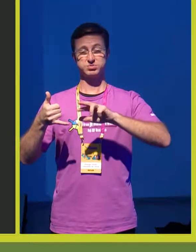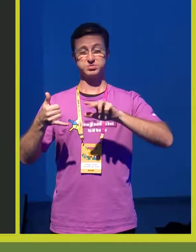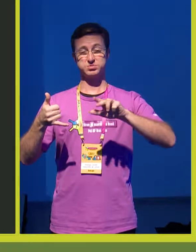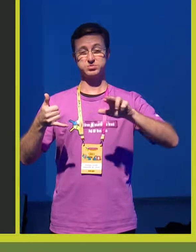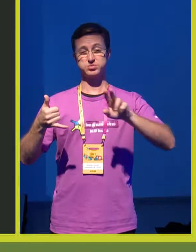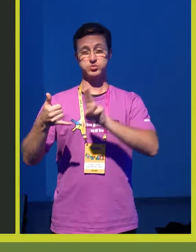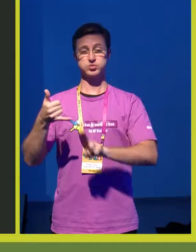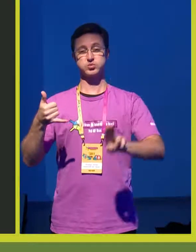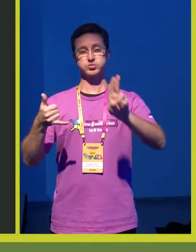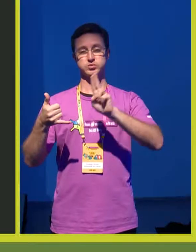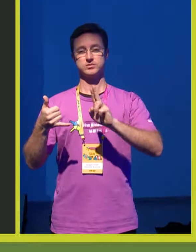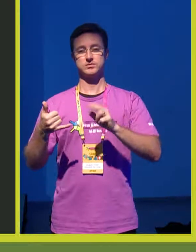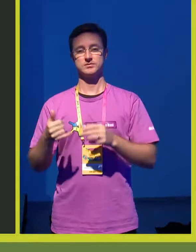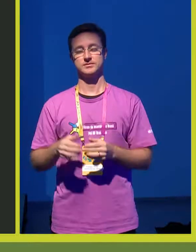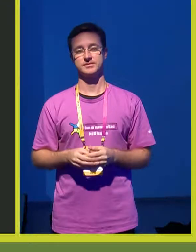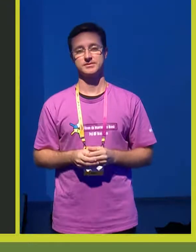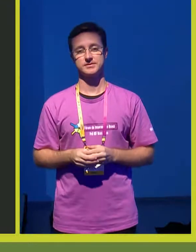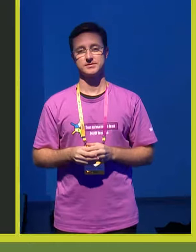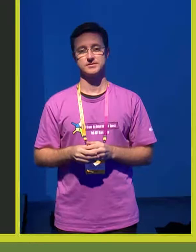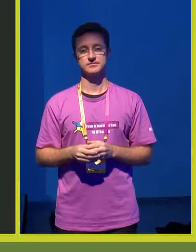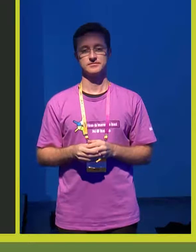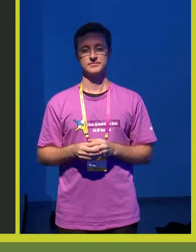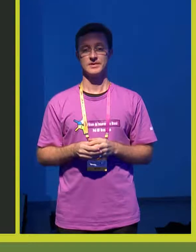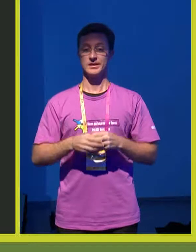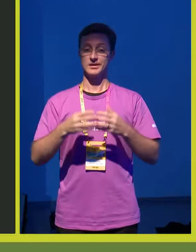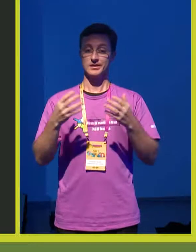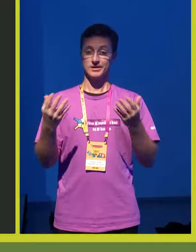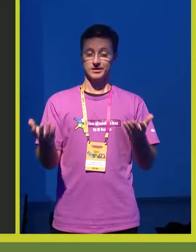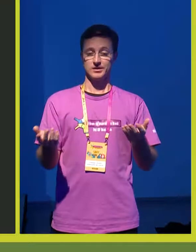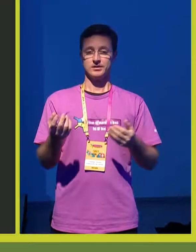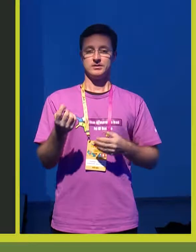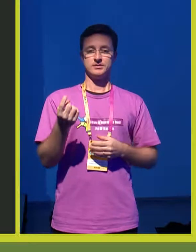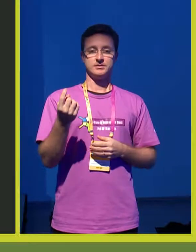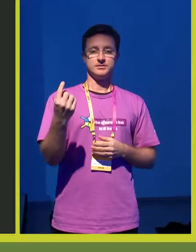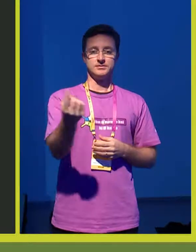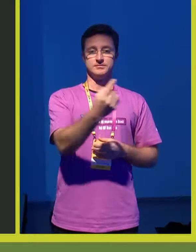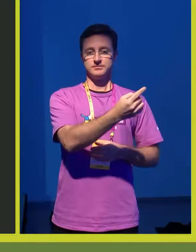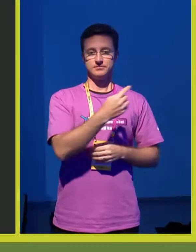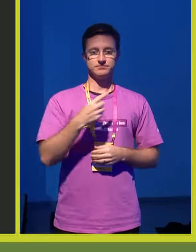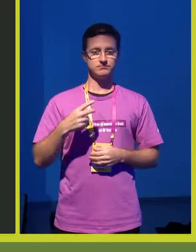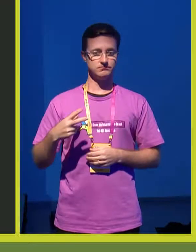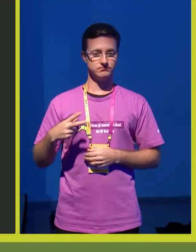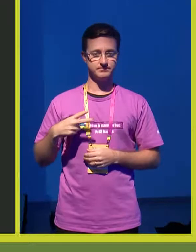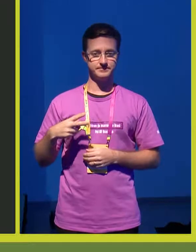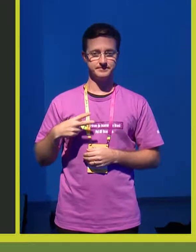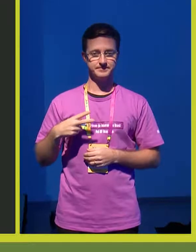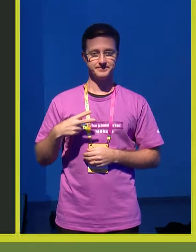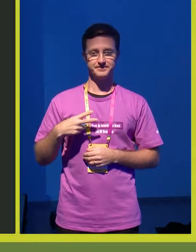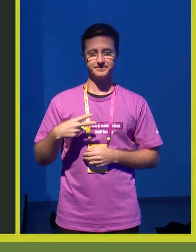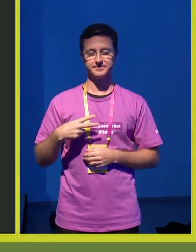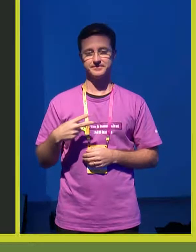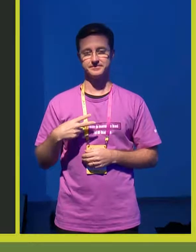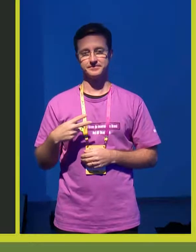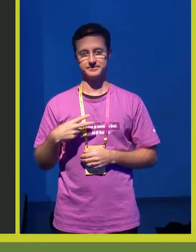significa então um impacto muito maior à privacidade de cidadãos quando a polícia hoje ganha um acesso a um celular.